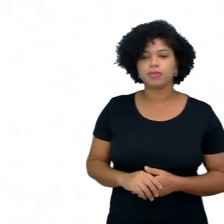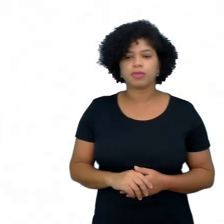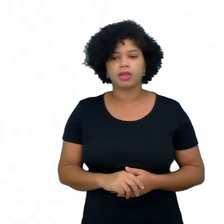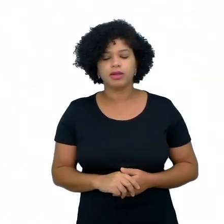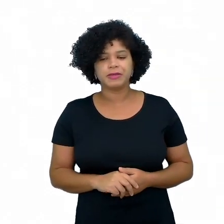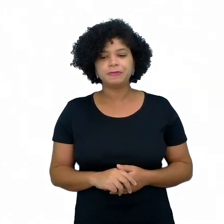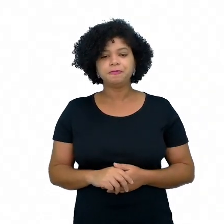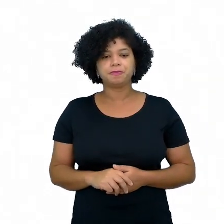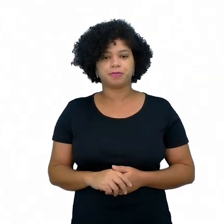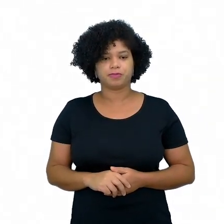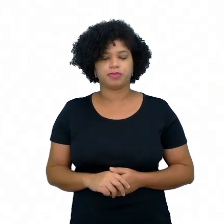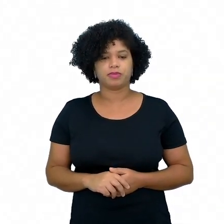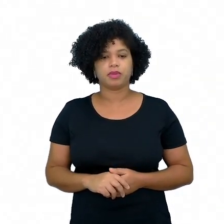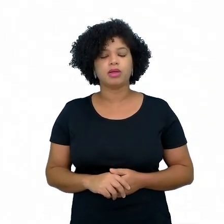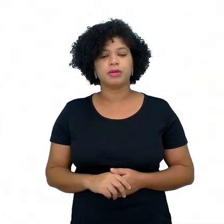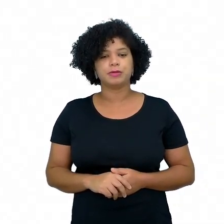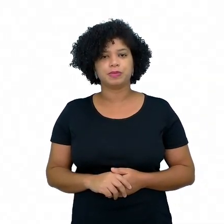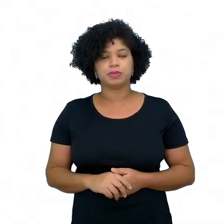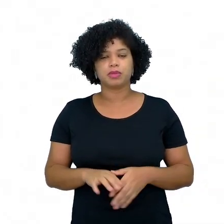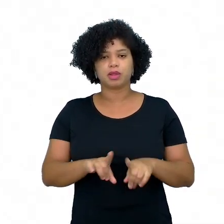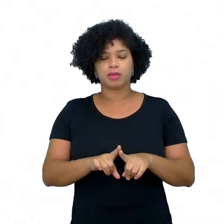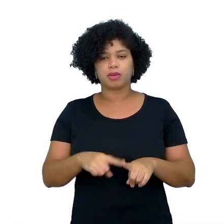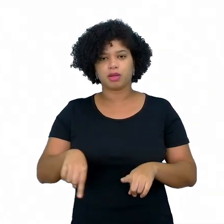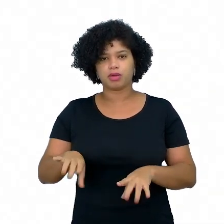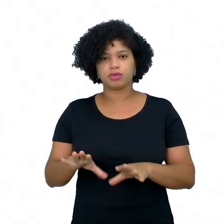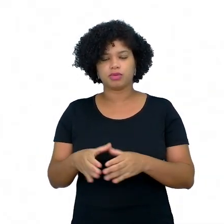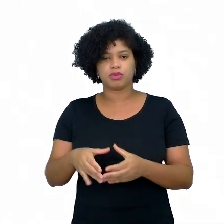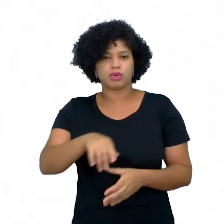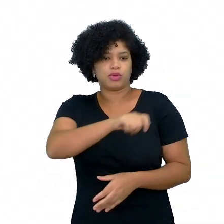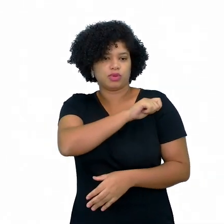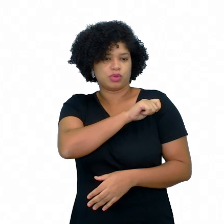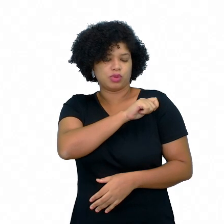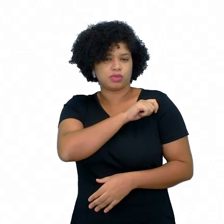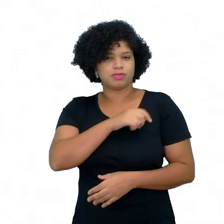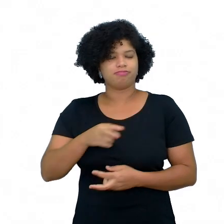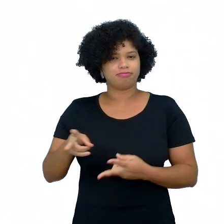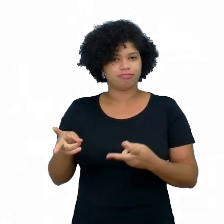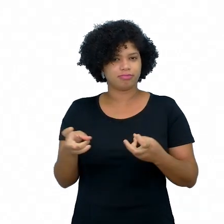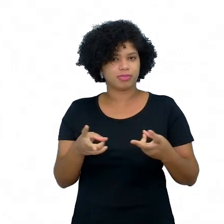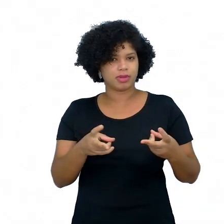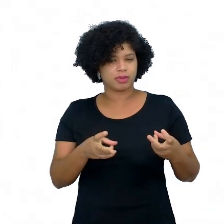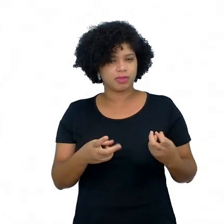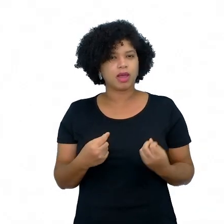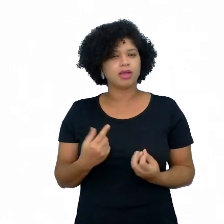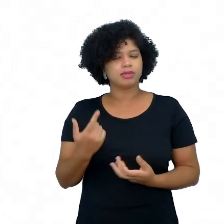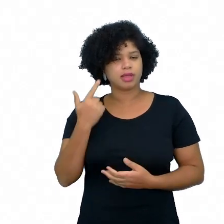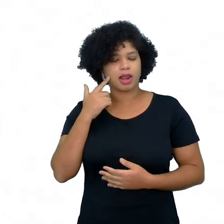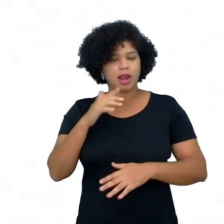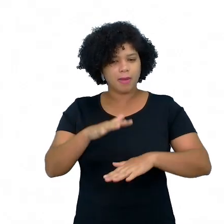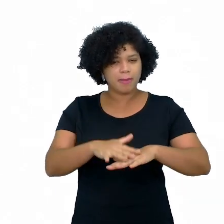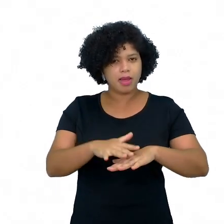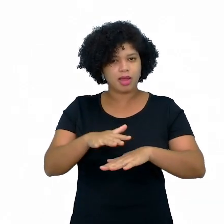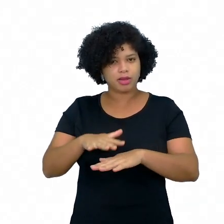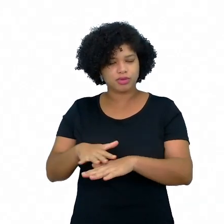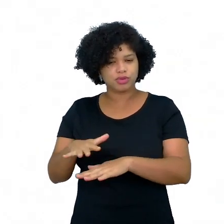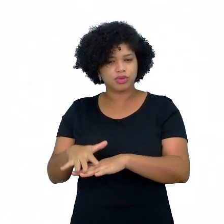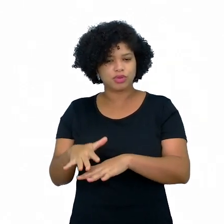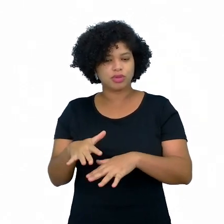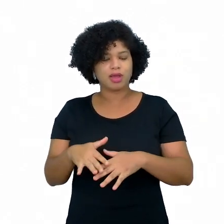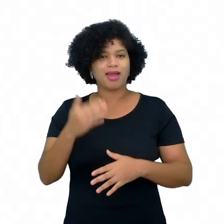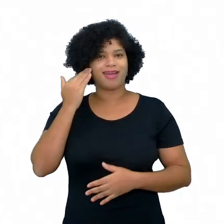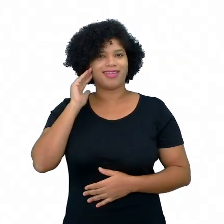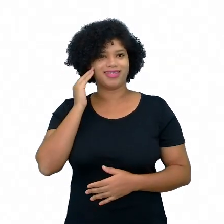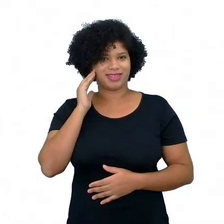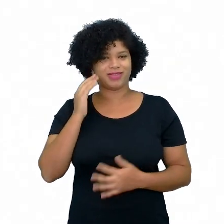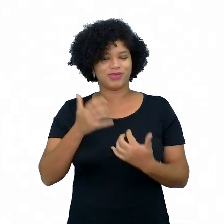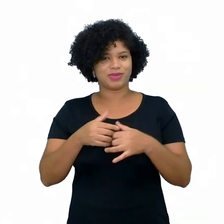deixando ali a amostra que os alunos verem, eles observarem, eles tocarem, mexerem, verificarem, isso